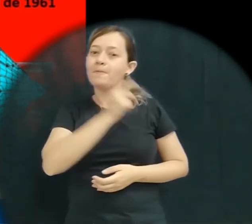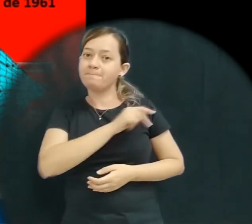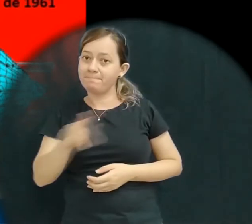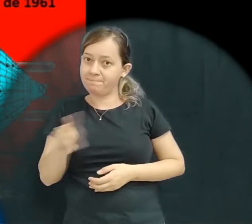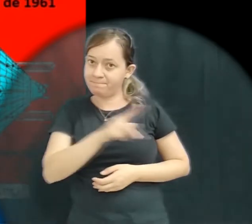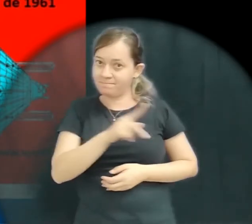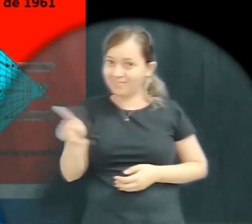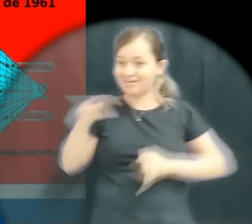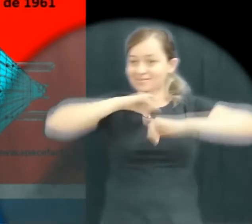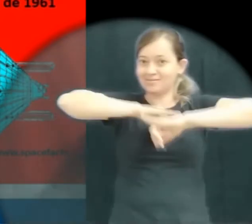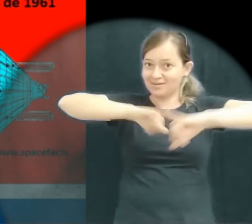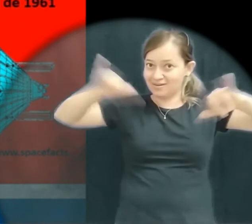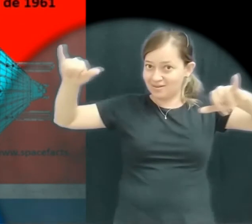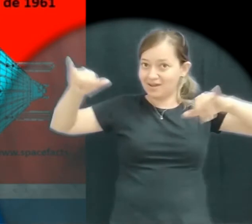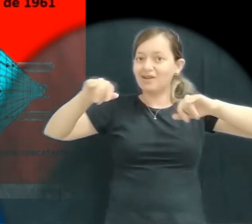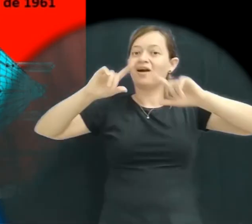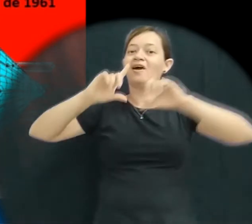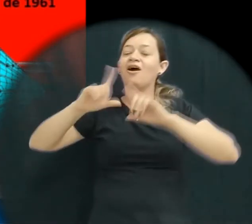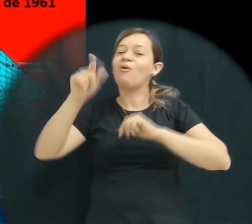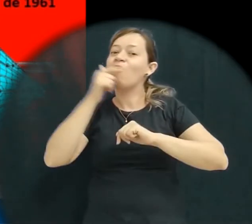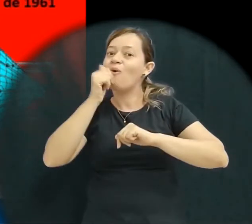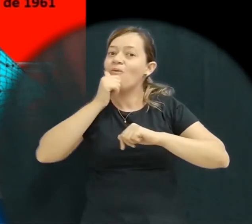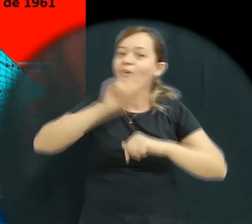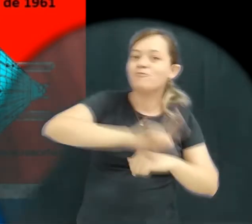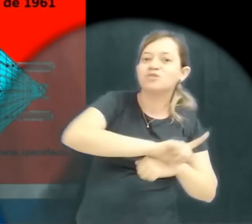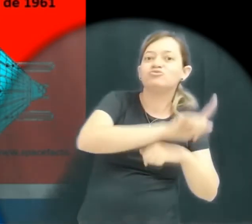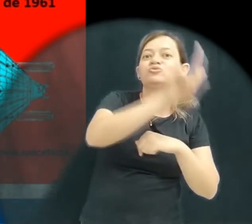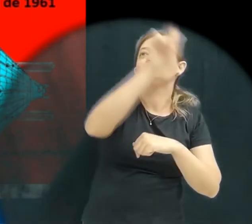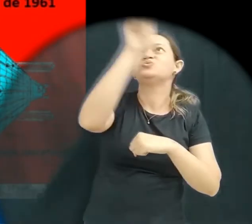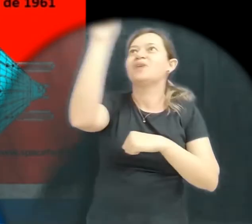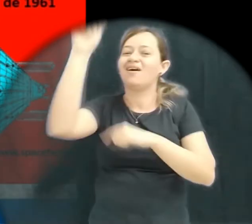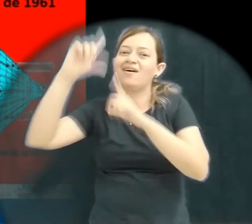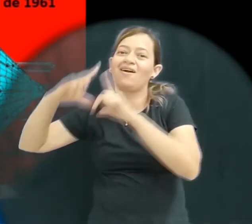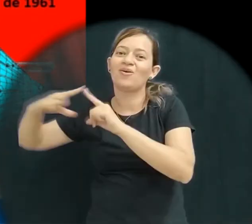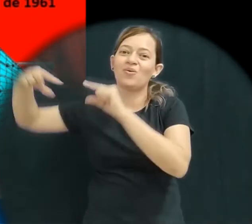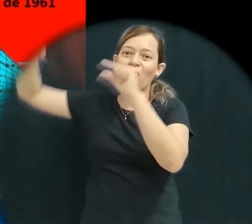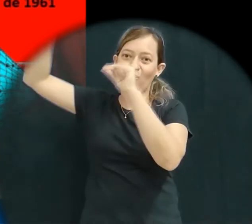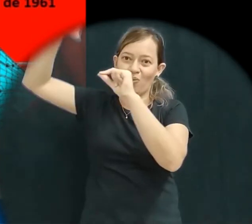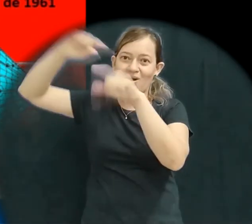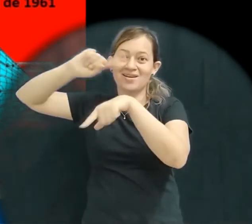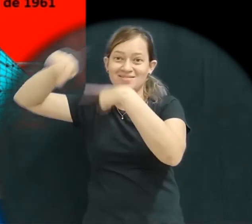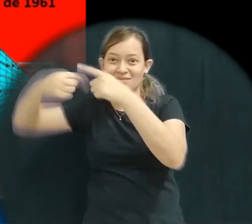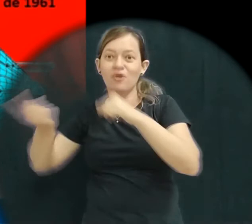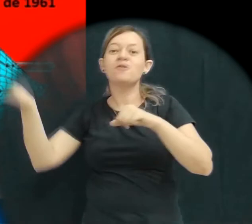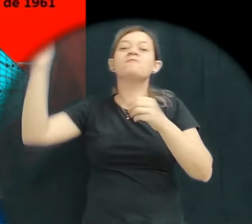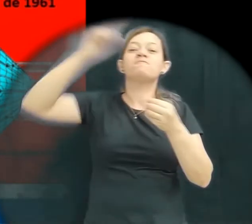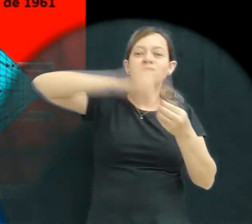pronunciamento convocando os Estados Unidos para enviar um homem à Lua e trazê-lo de volta a salvo até o fim da década de